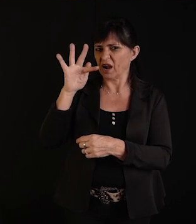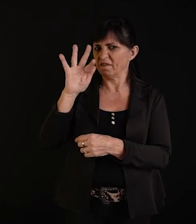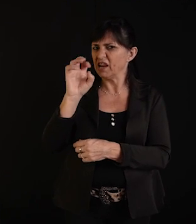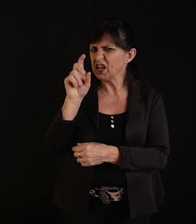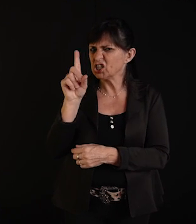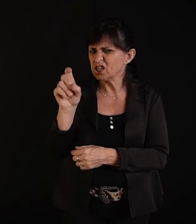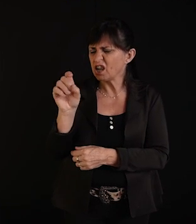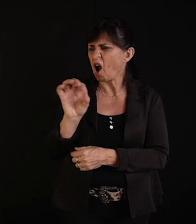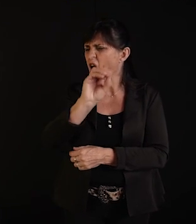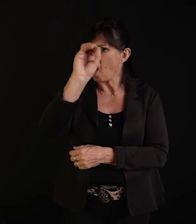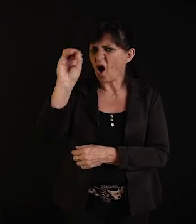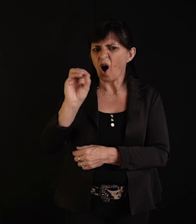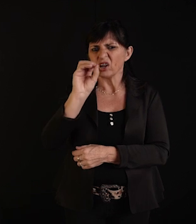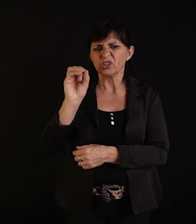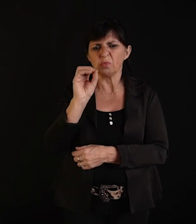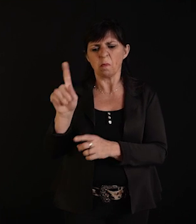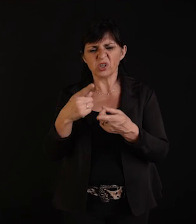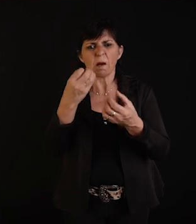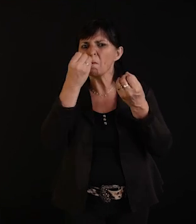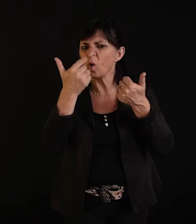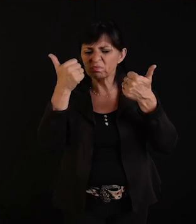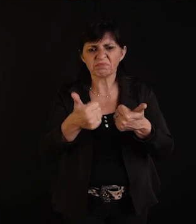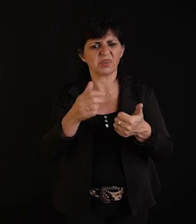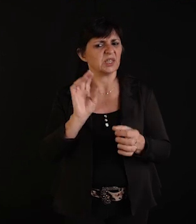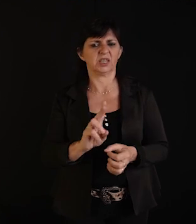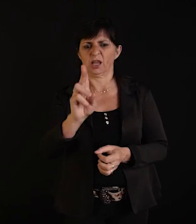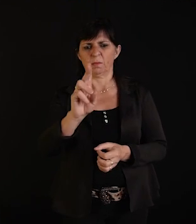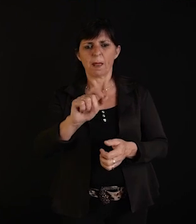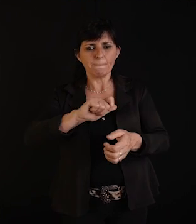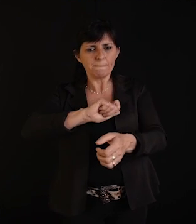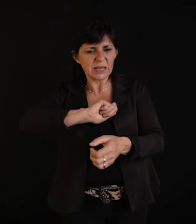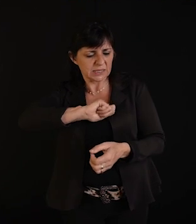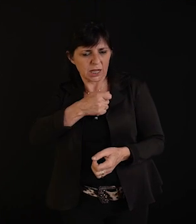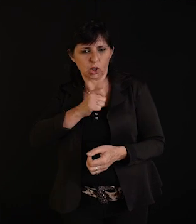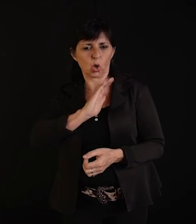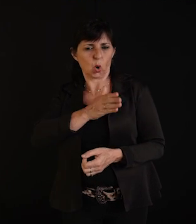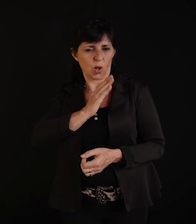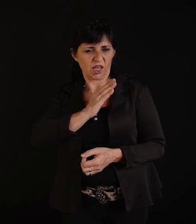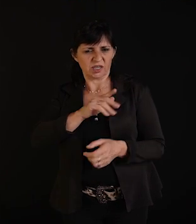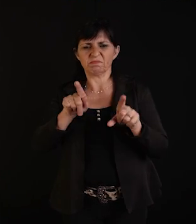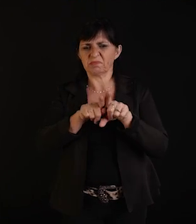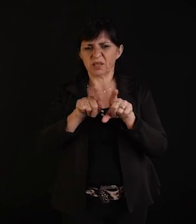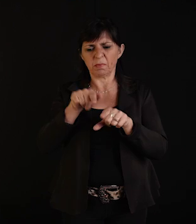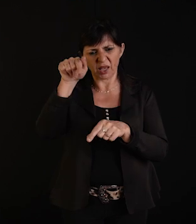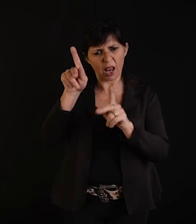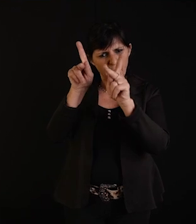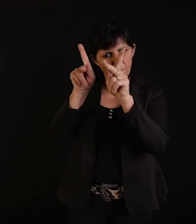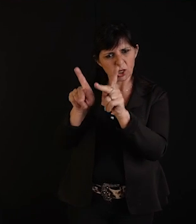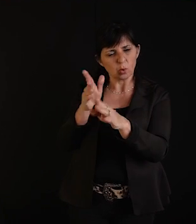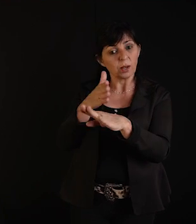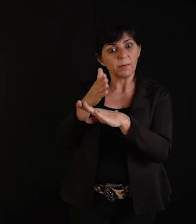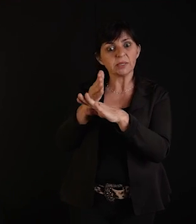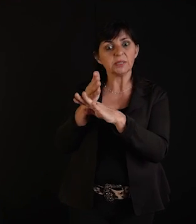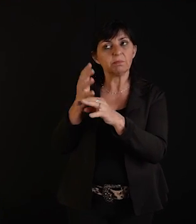boa, beliscando o coração e tanto sucesso. É um cara que sempre foi o crânio do conjunto, Luiz Carlos Lanfredi.